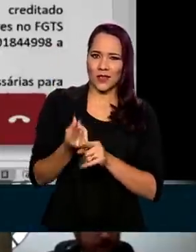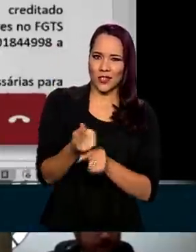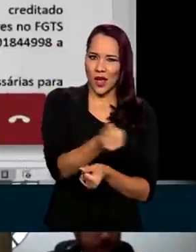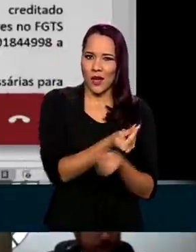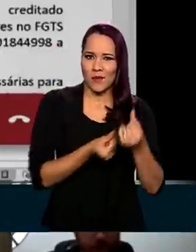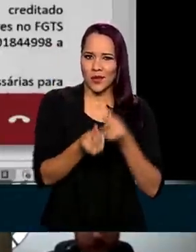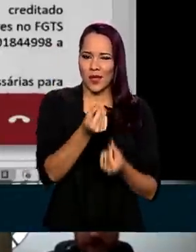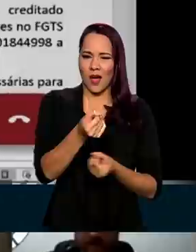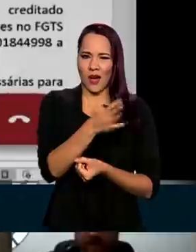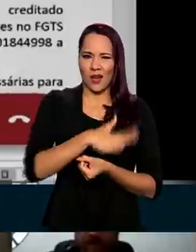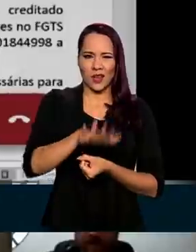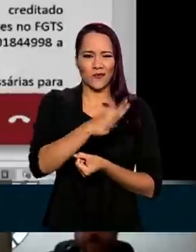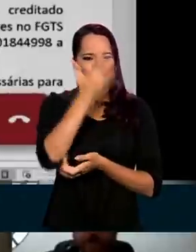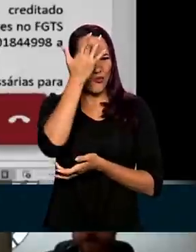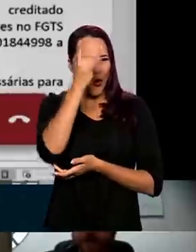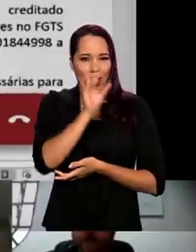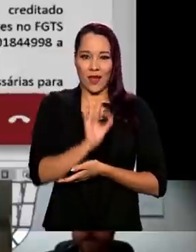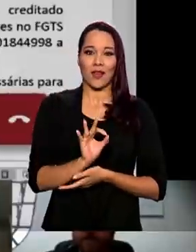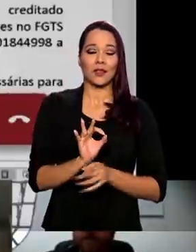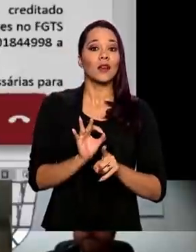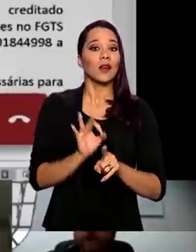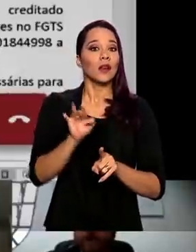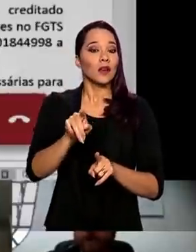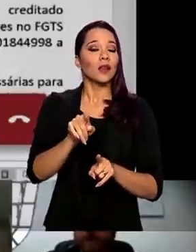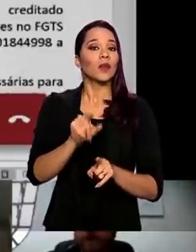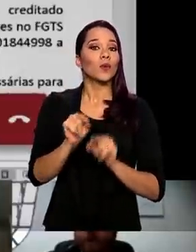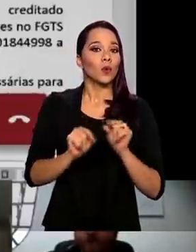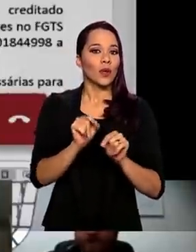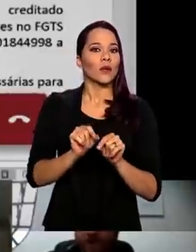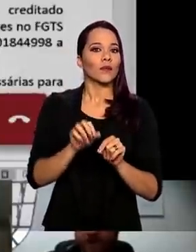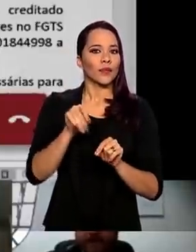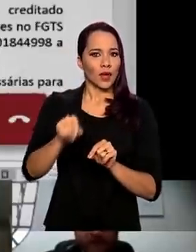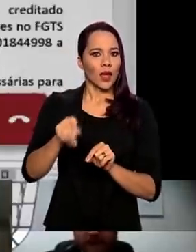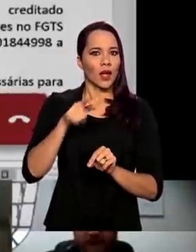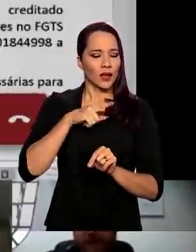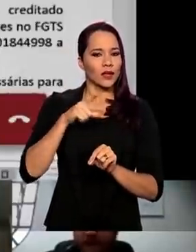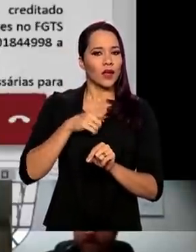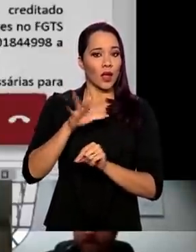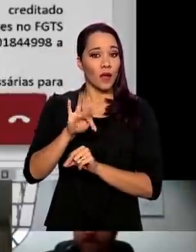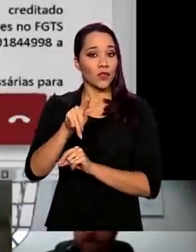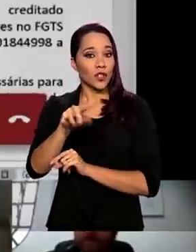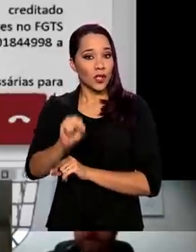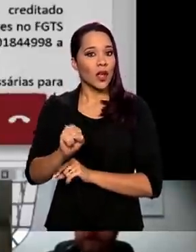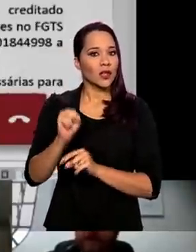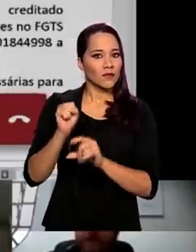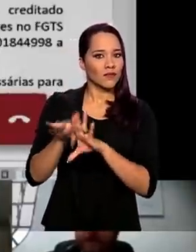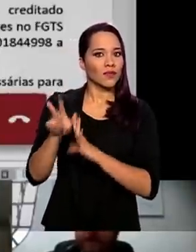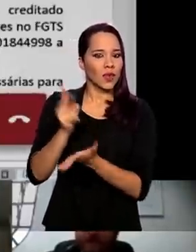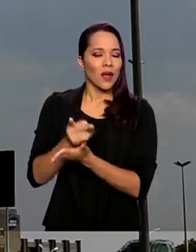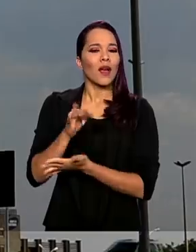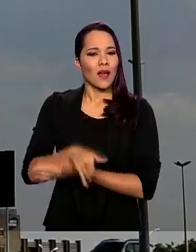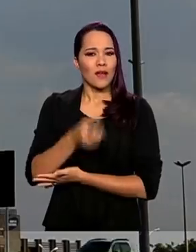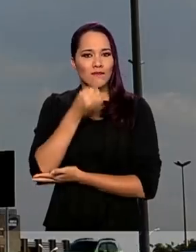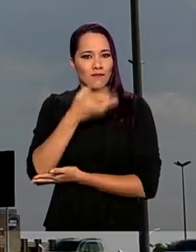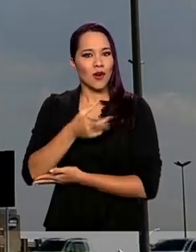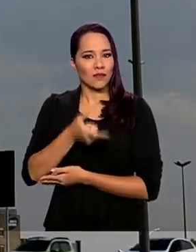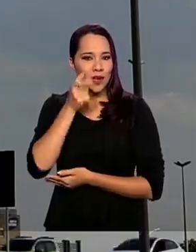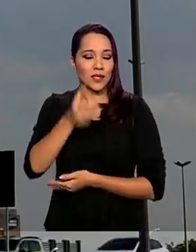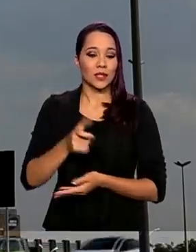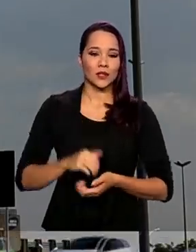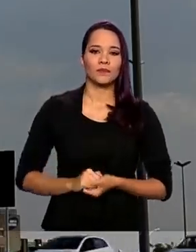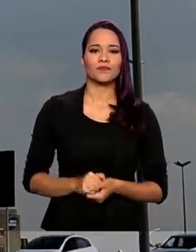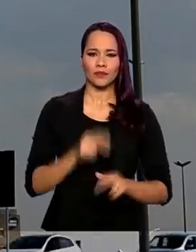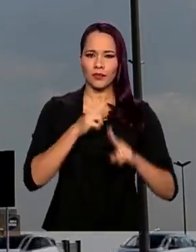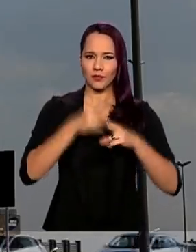cartaz a minha casa financeira sua aplicação de seus recursos que manter o recuo do curso no fgts era uma alternativa interessante de